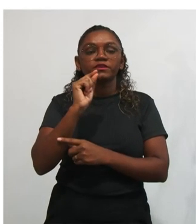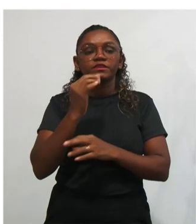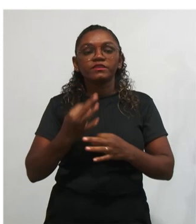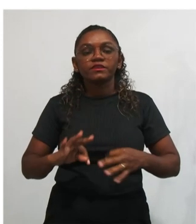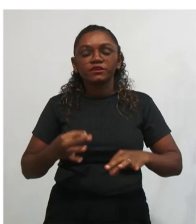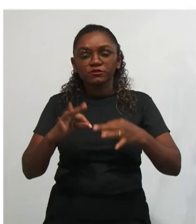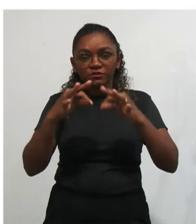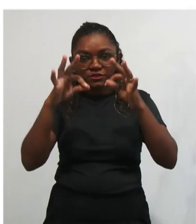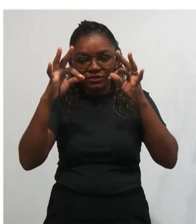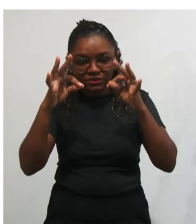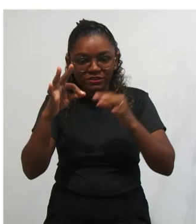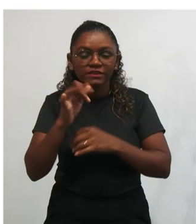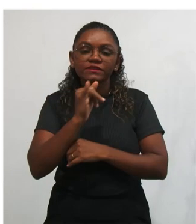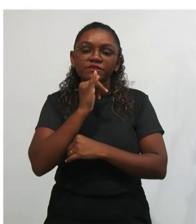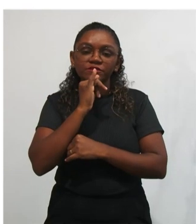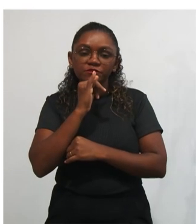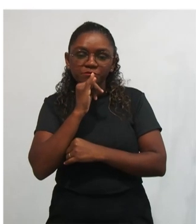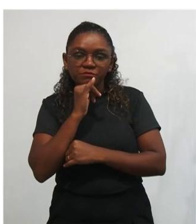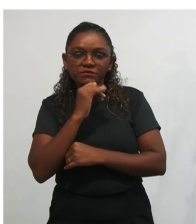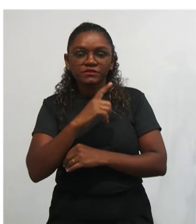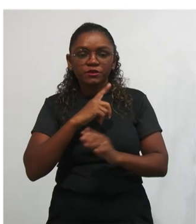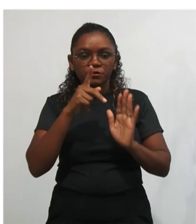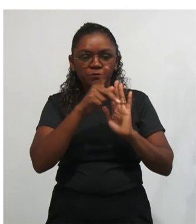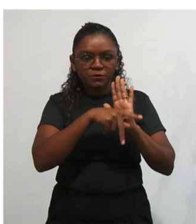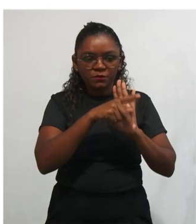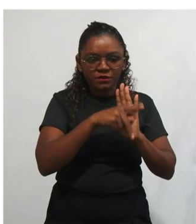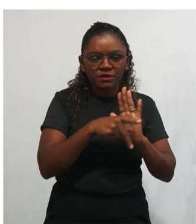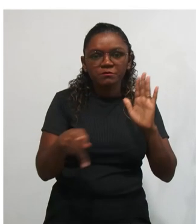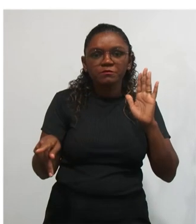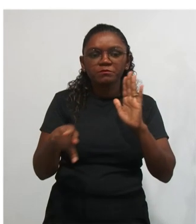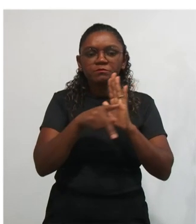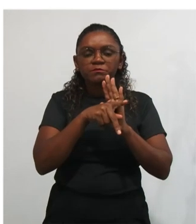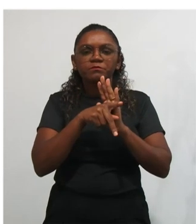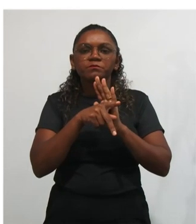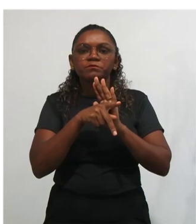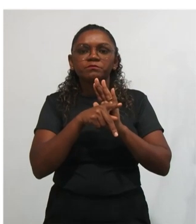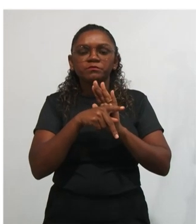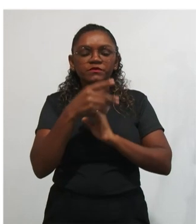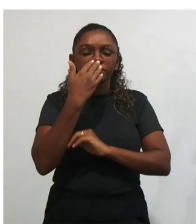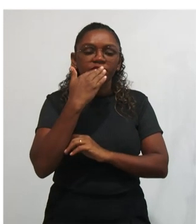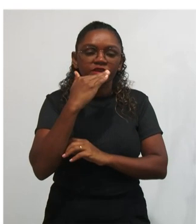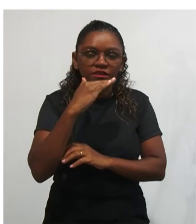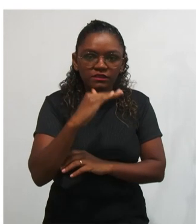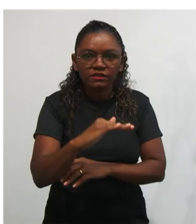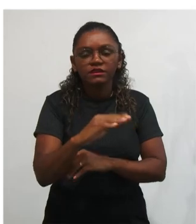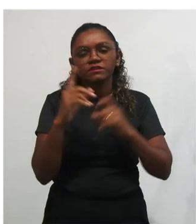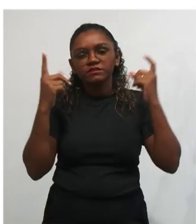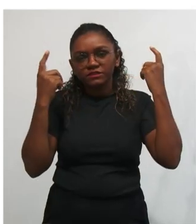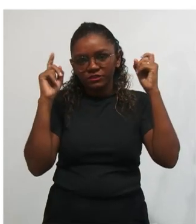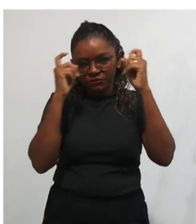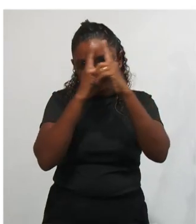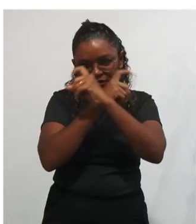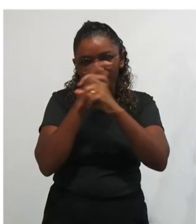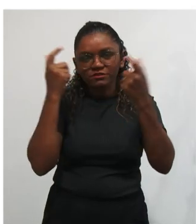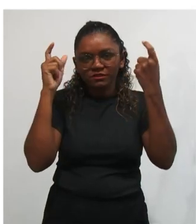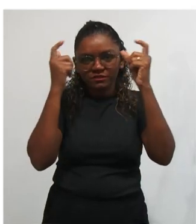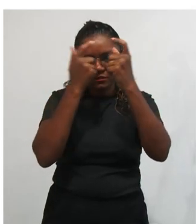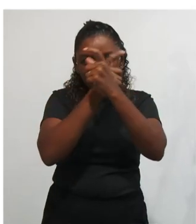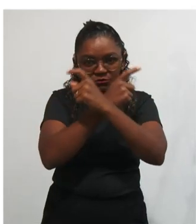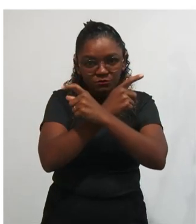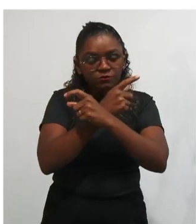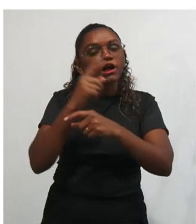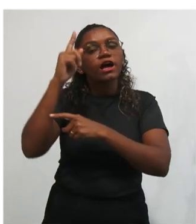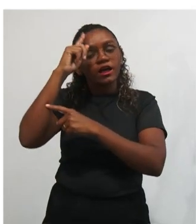O spit fy que ele é um programa desenvolvido para crianças que t esse tipo de dificuldade adultos também você vai